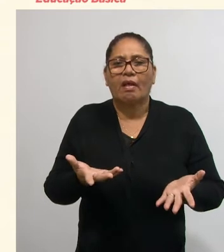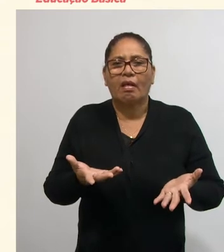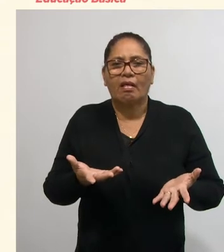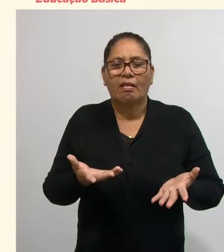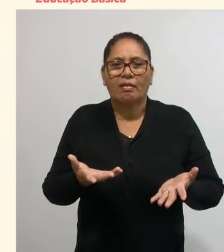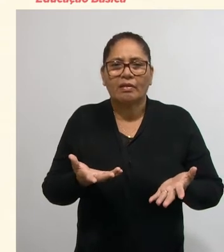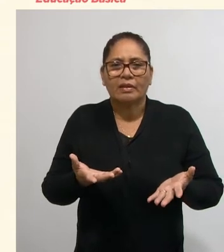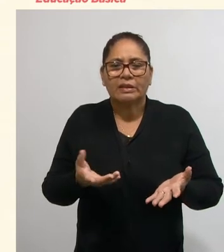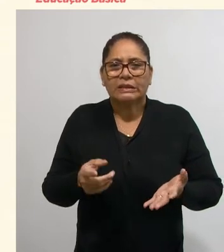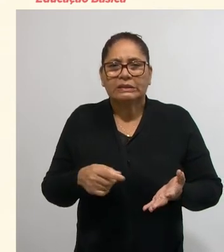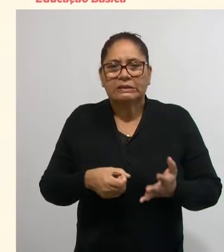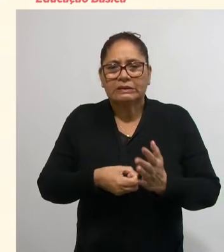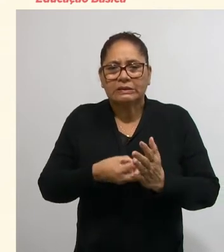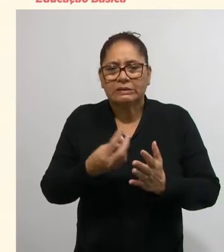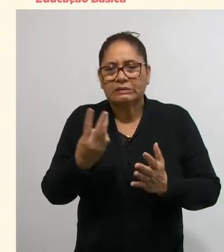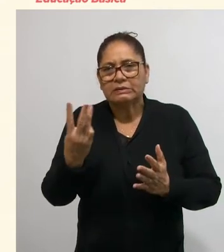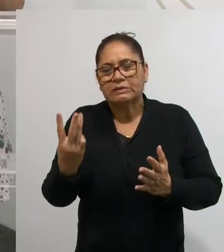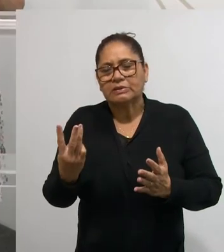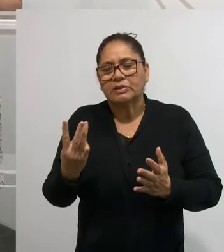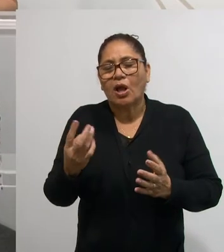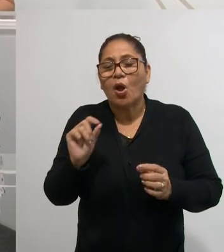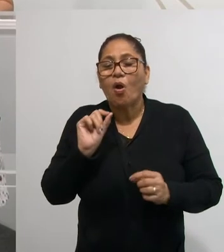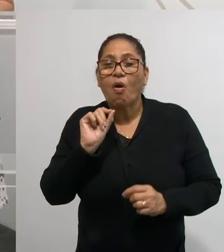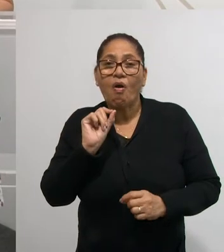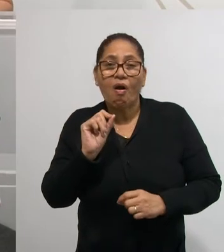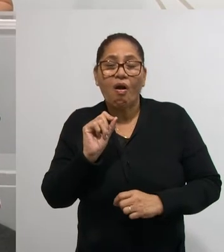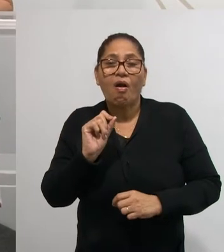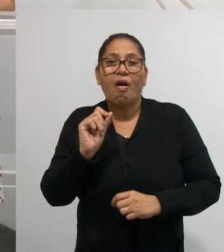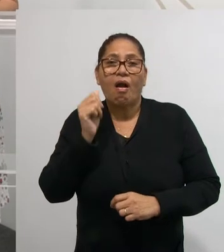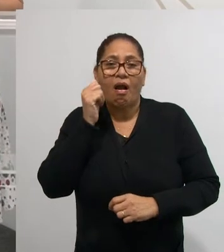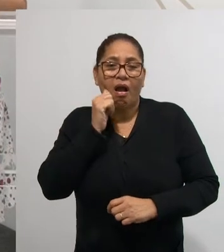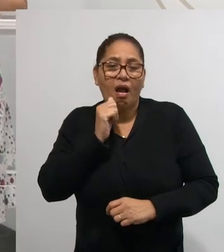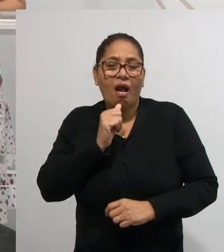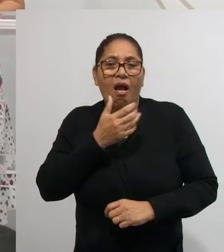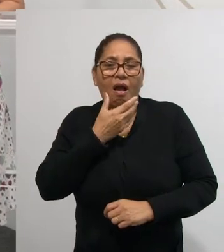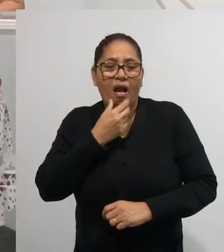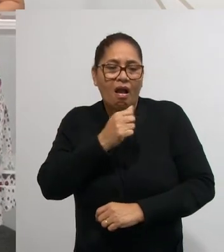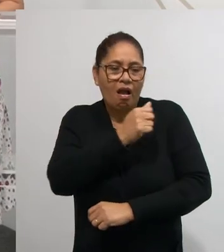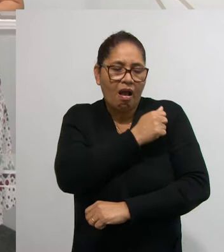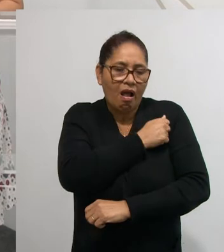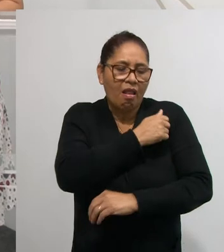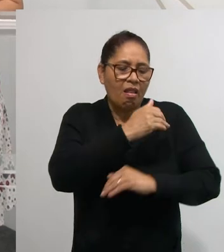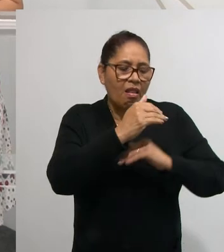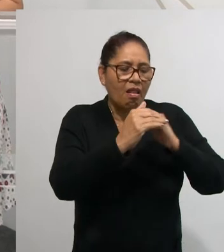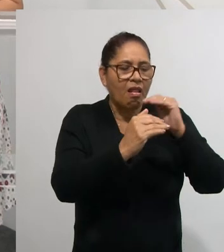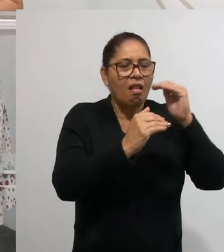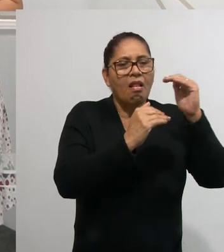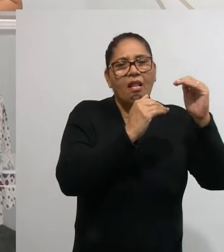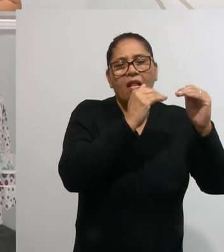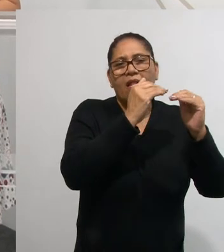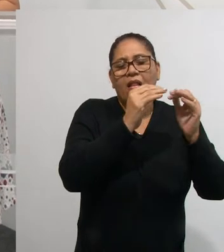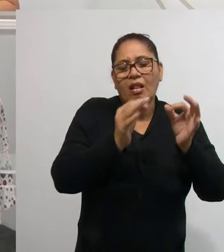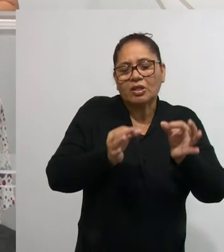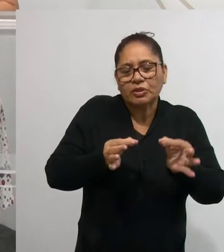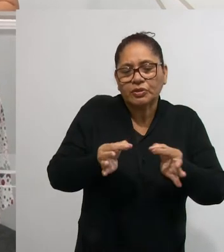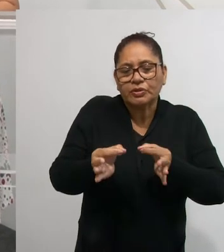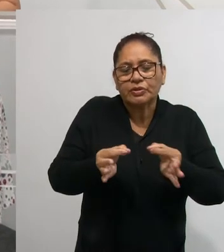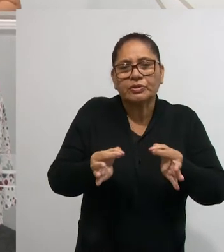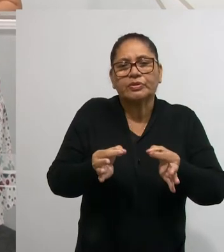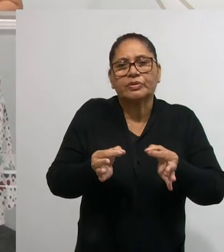unidade isso faz com que é você aluno aluno construa uma